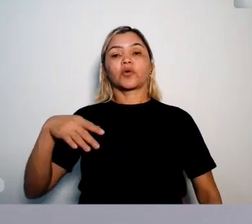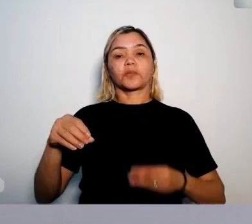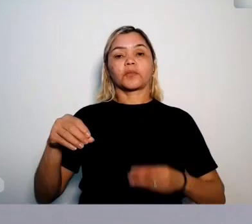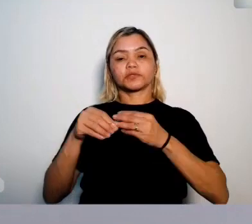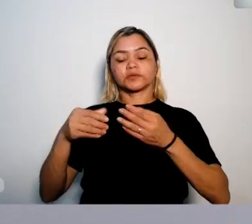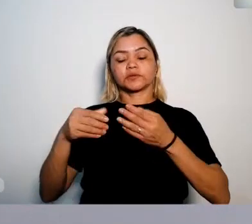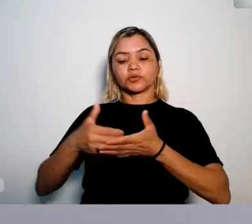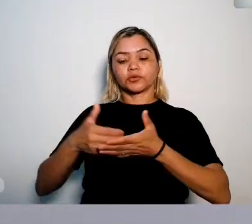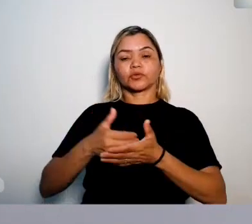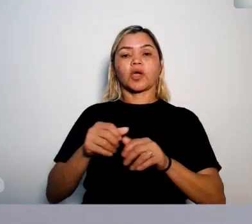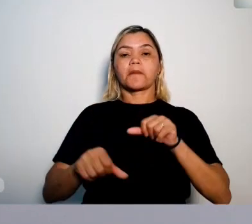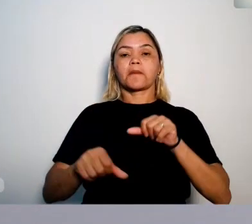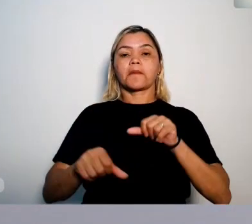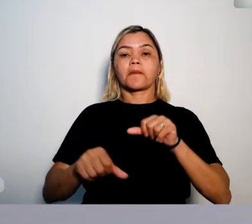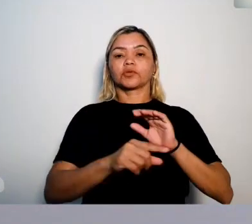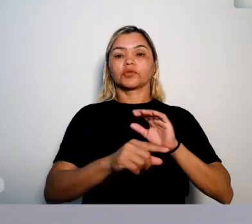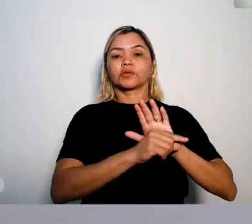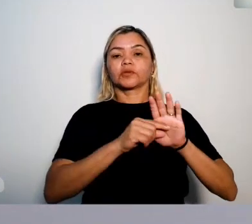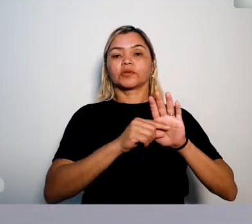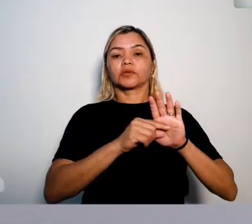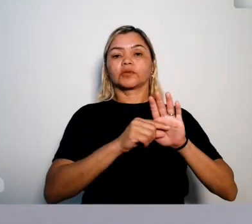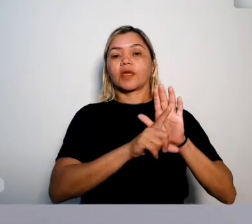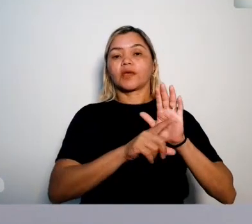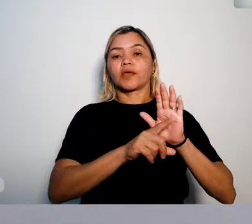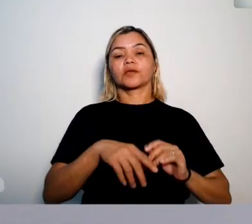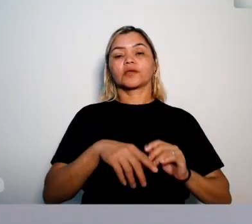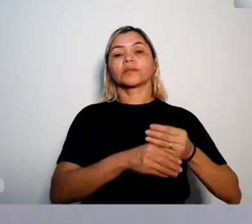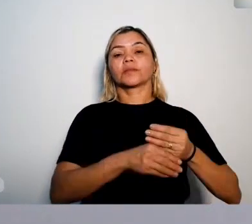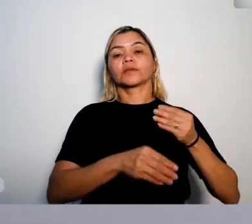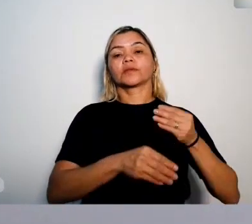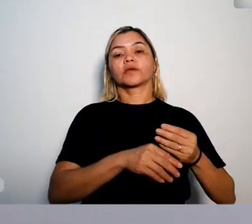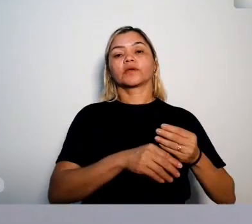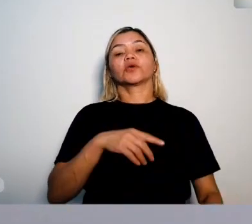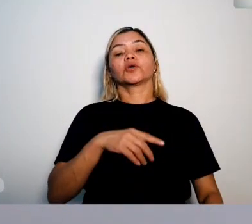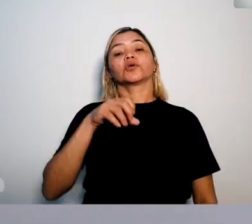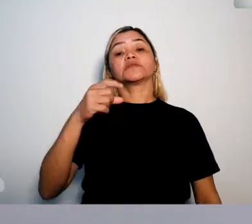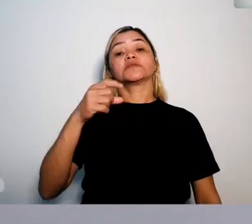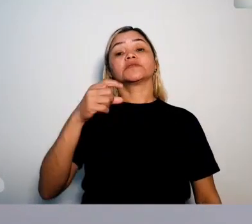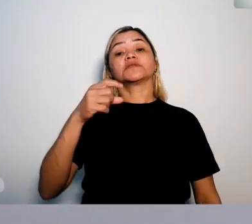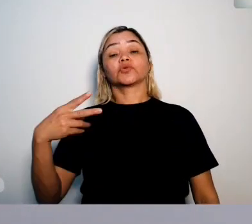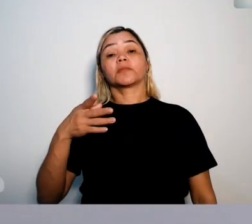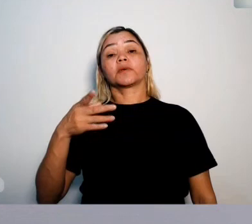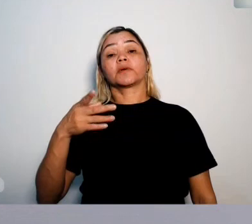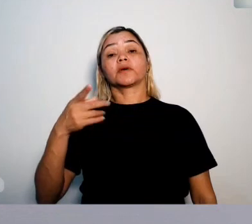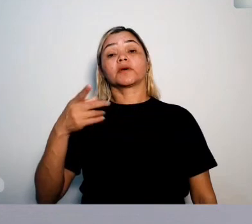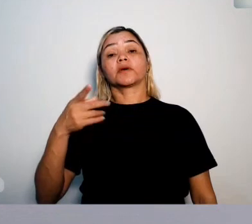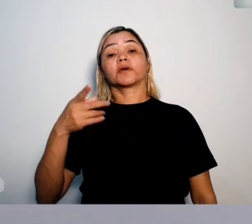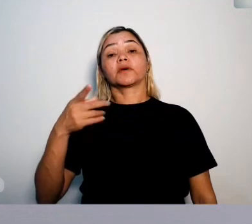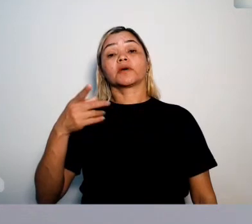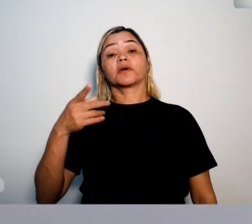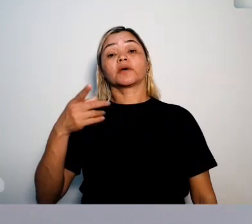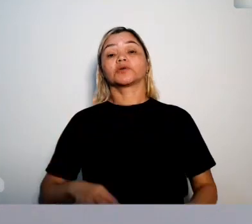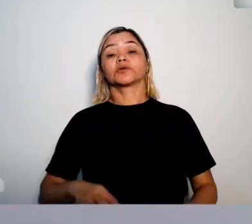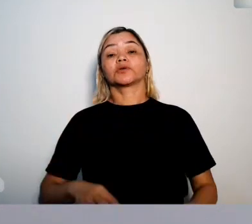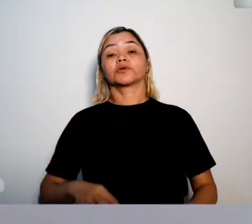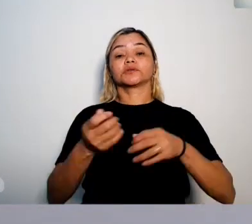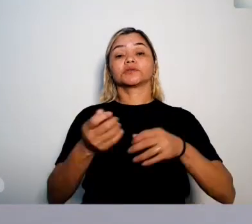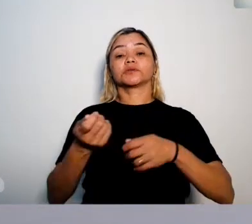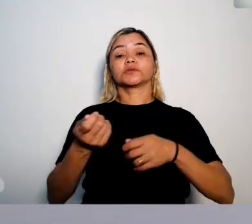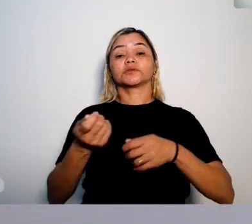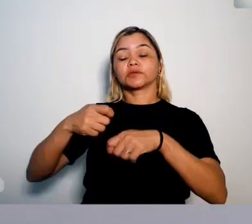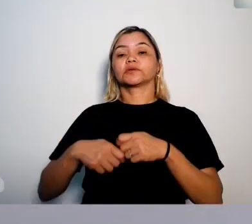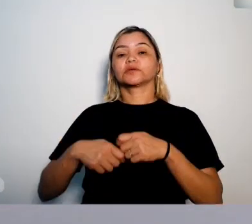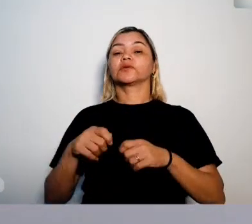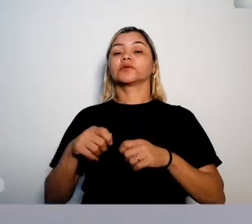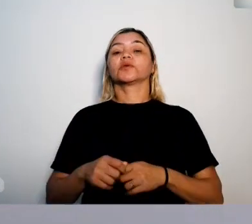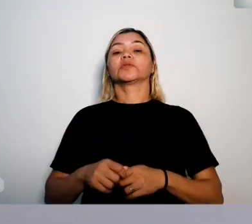Lei Complementar 912/2013, que dispõe sobre a organização administrativa do Poder Executivo.